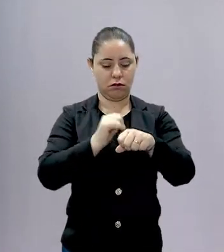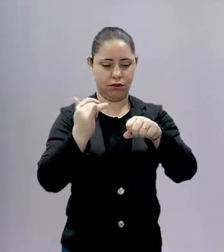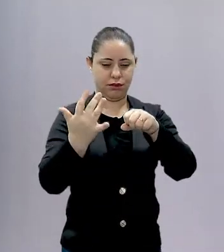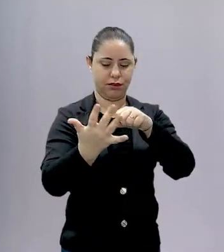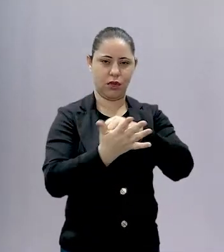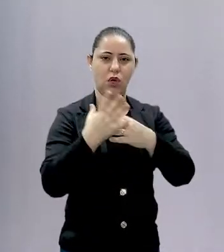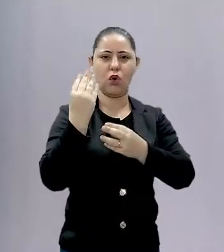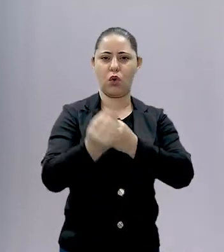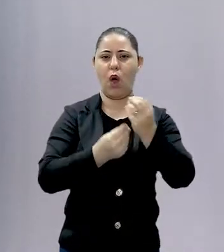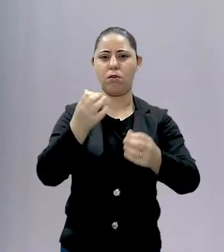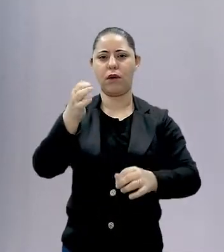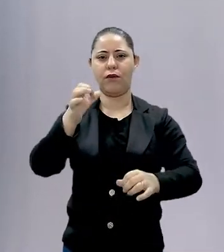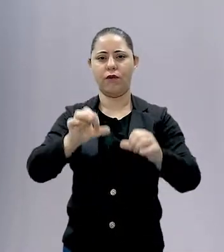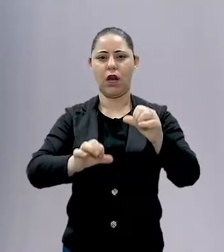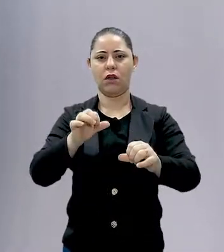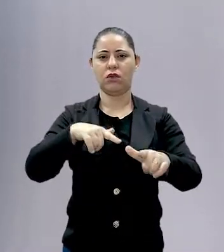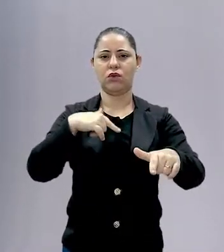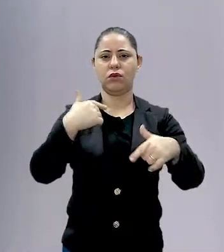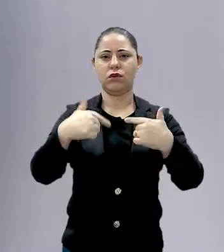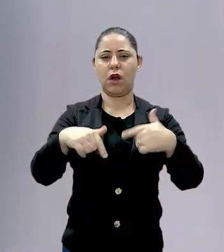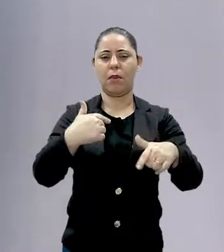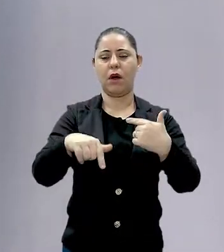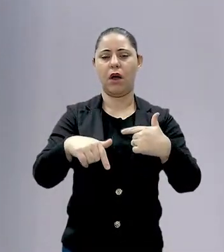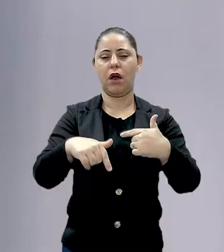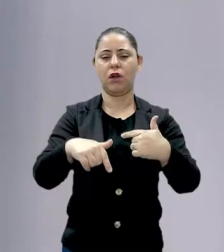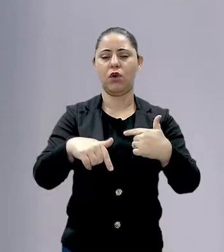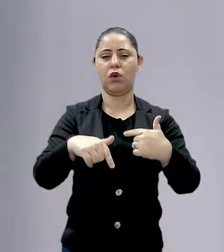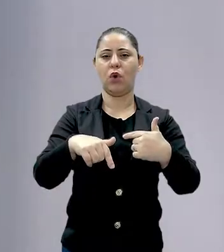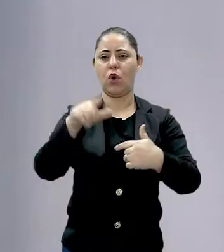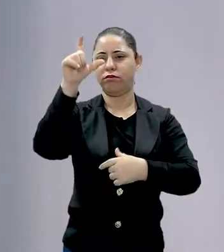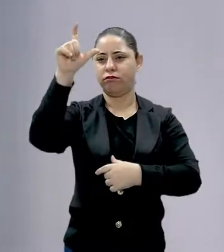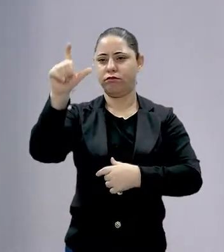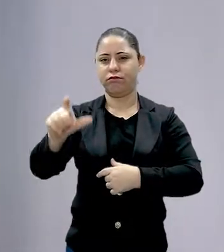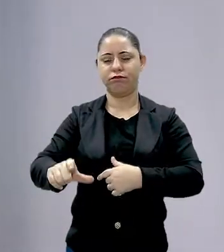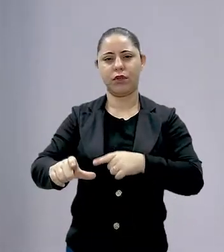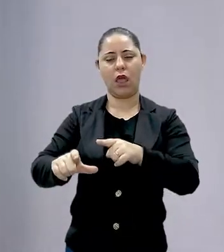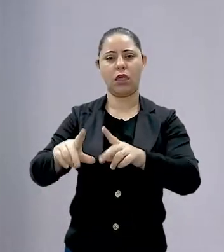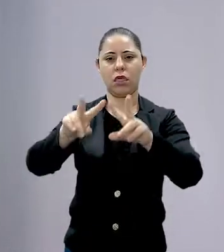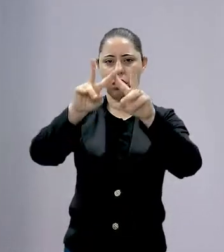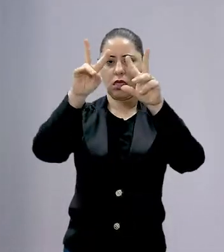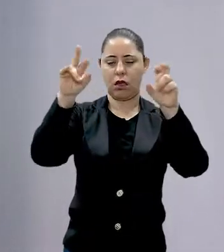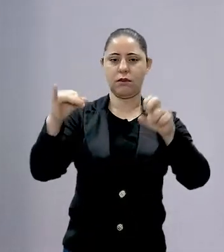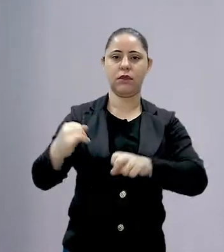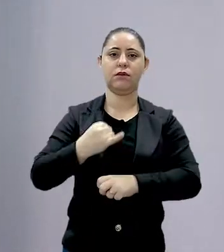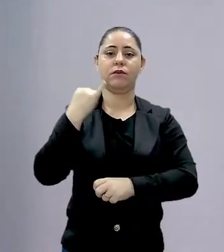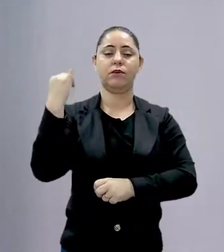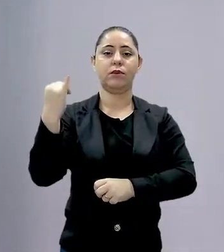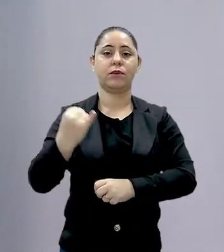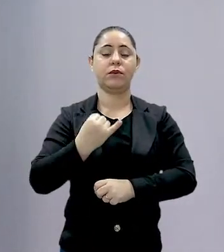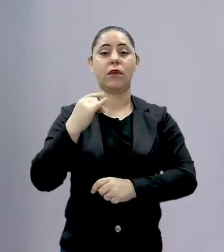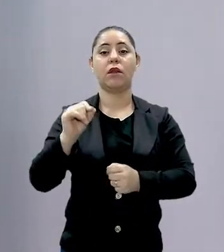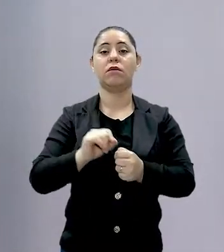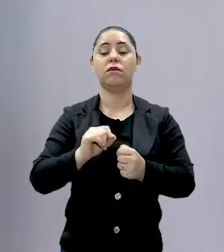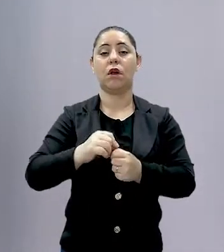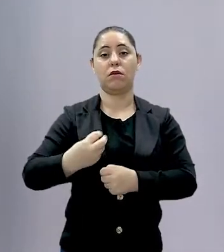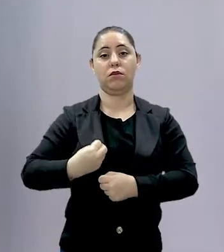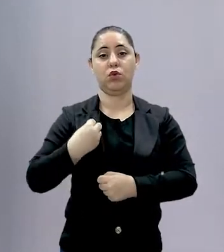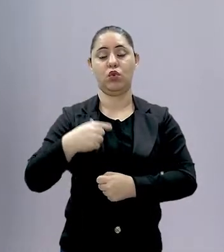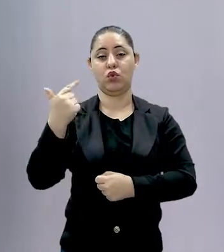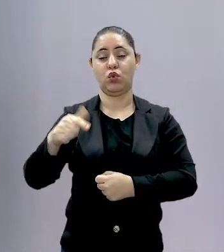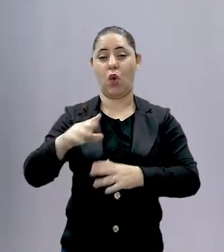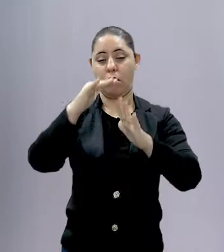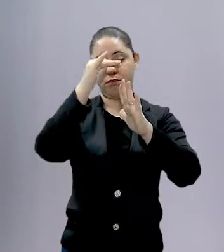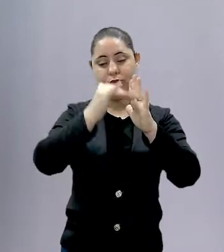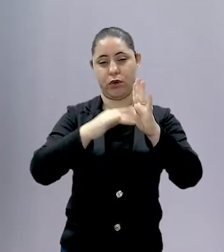momento pandêmico, como o senhor avalia a atuação da figura pública com relação a temas importantes e que fazem parte